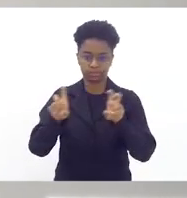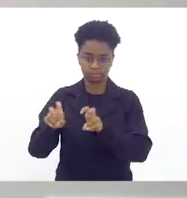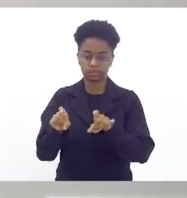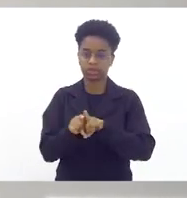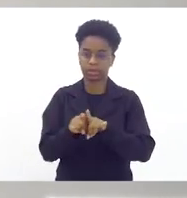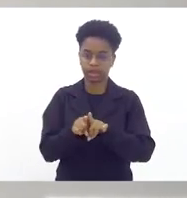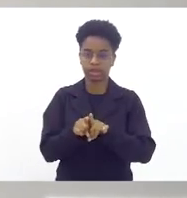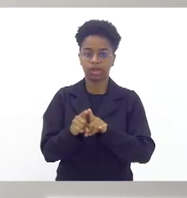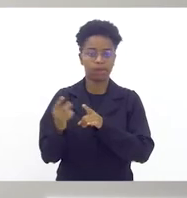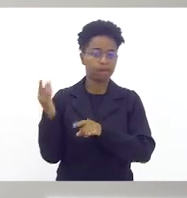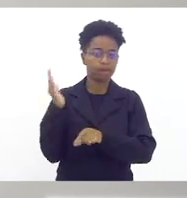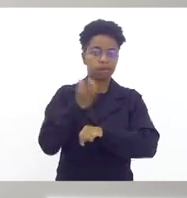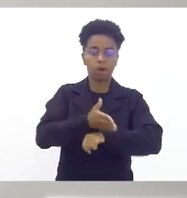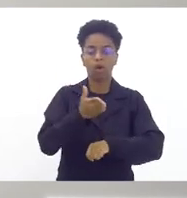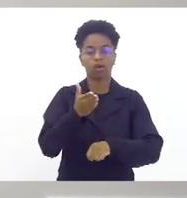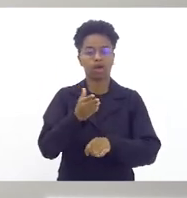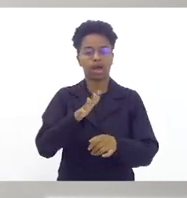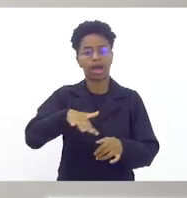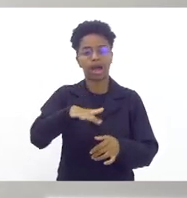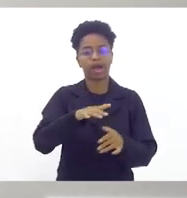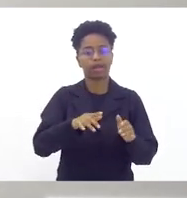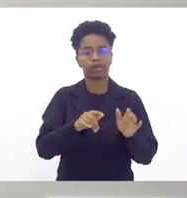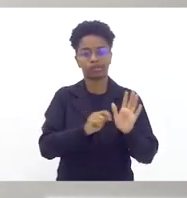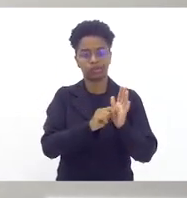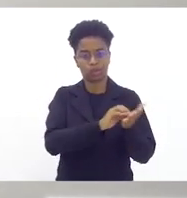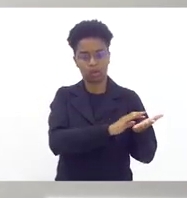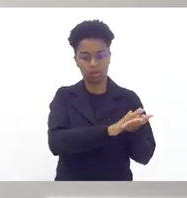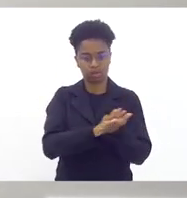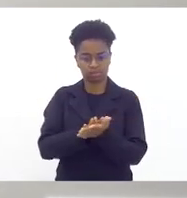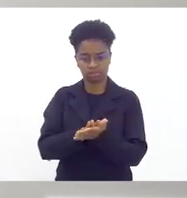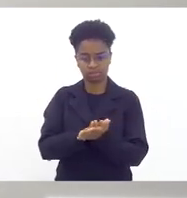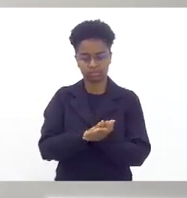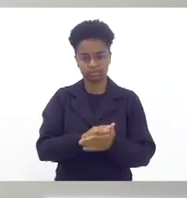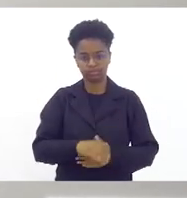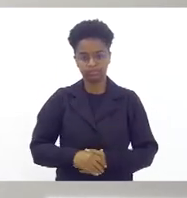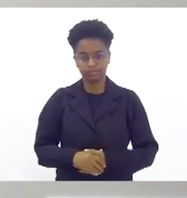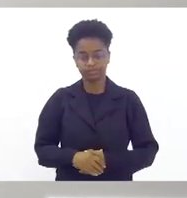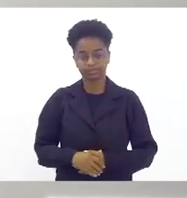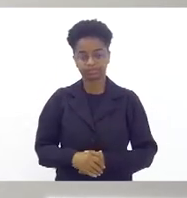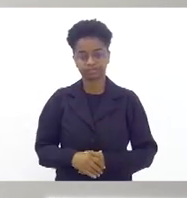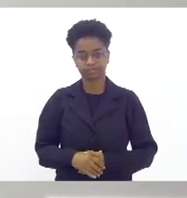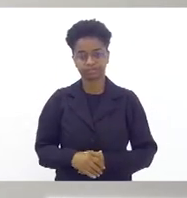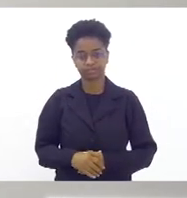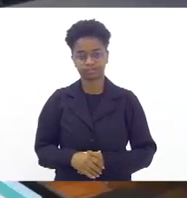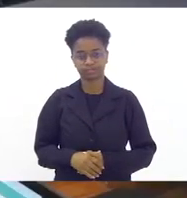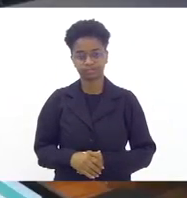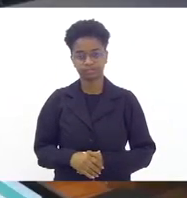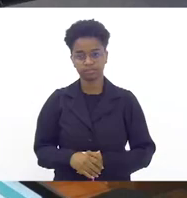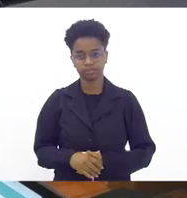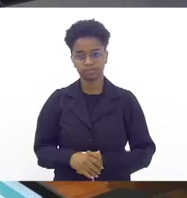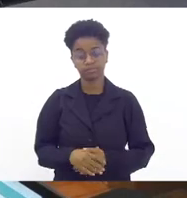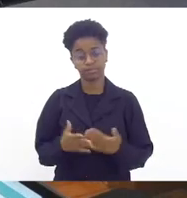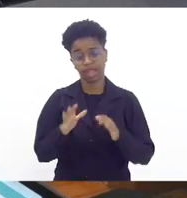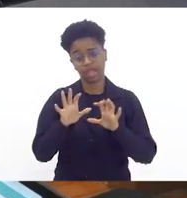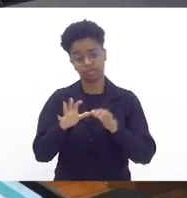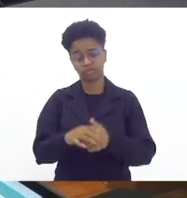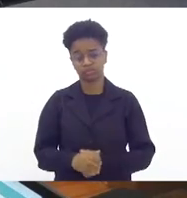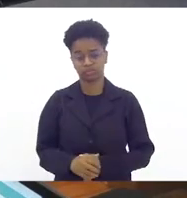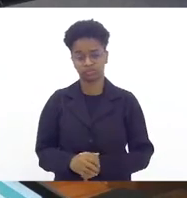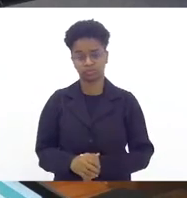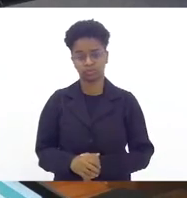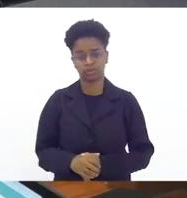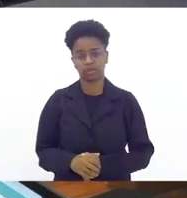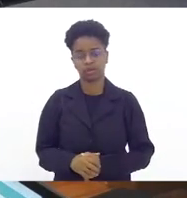seletividade racial no combate às drogas, ela está na Secretaria de Combate às Drogas, e é isso, sabe? A